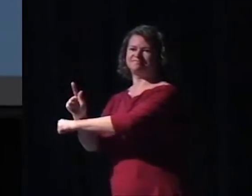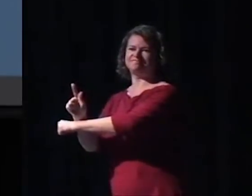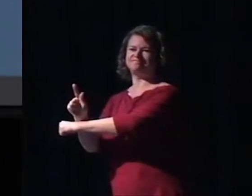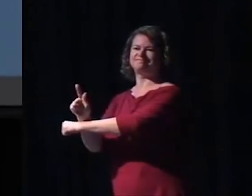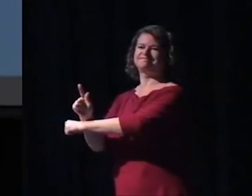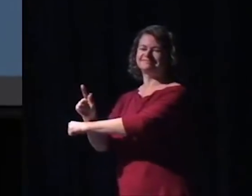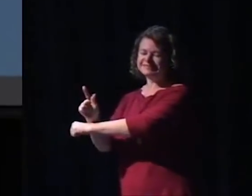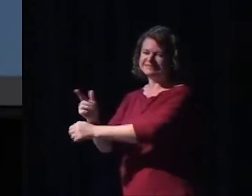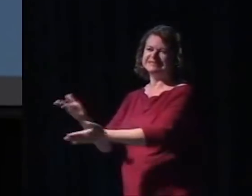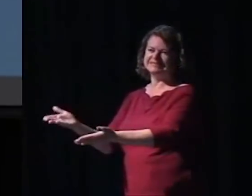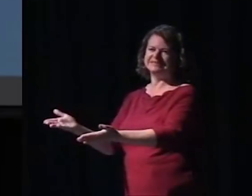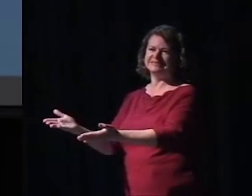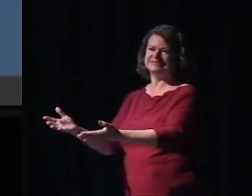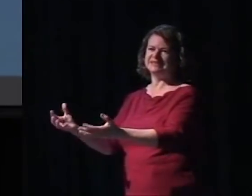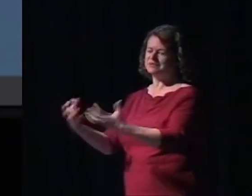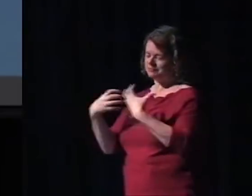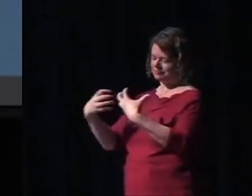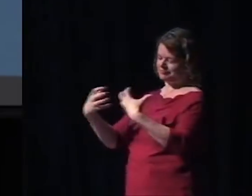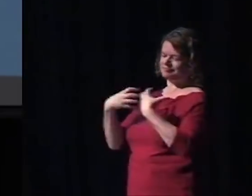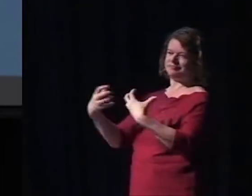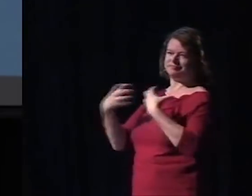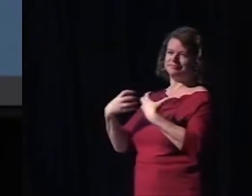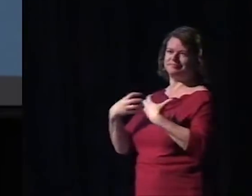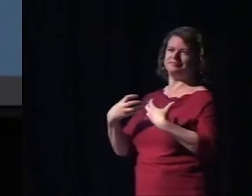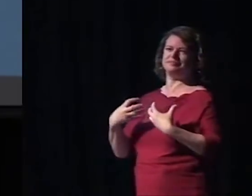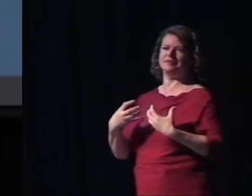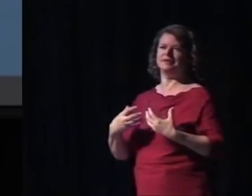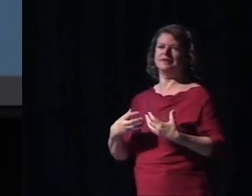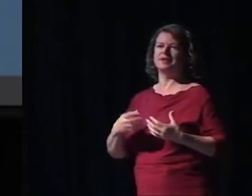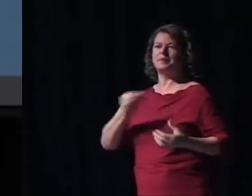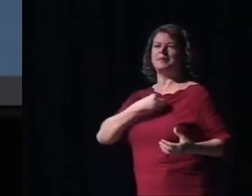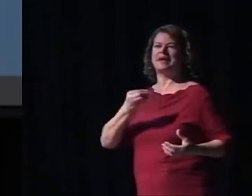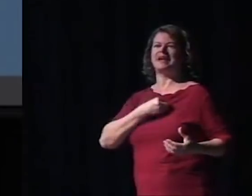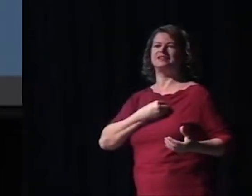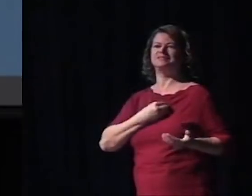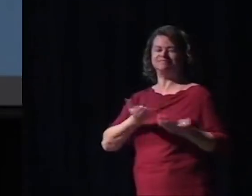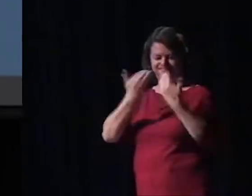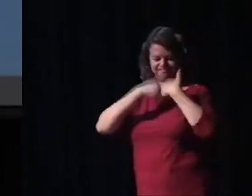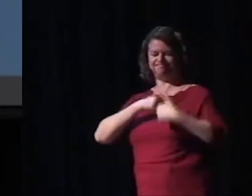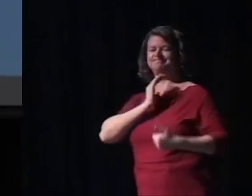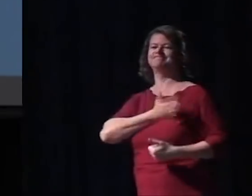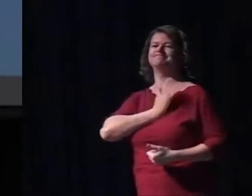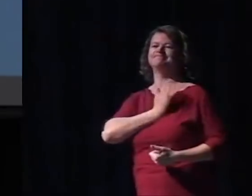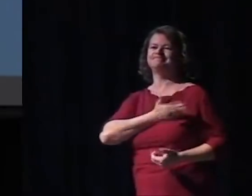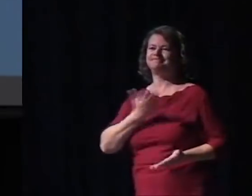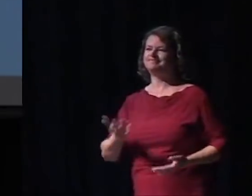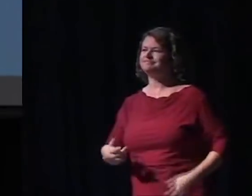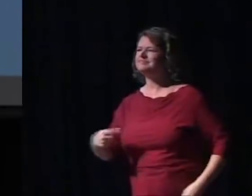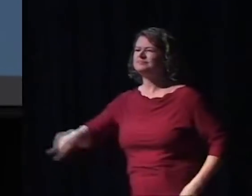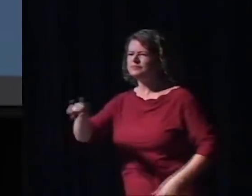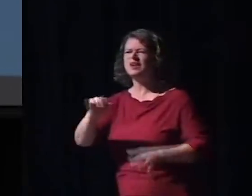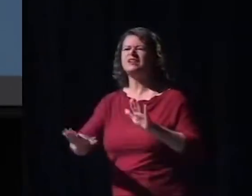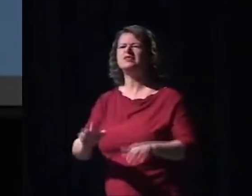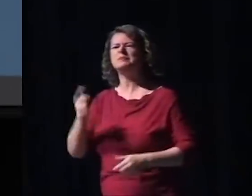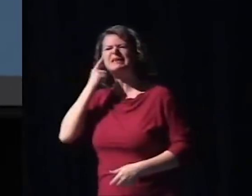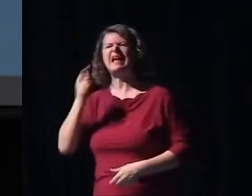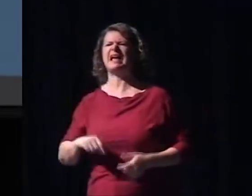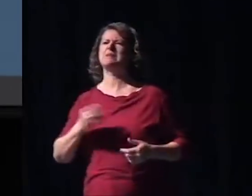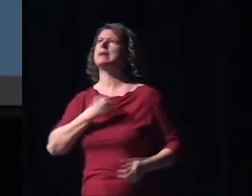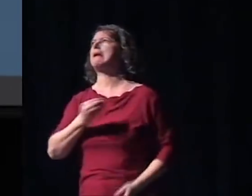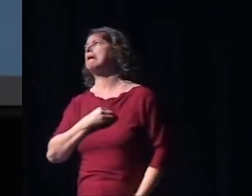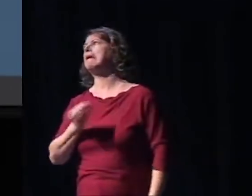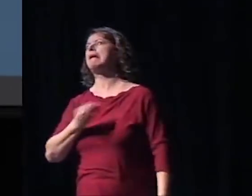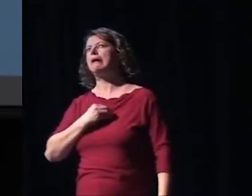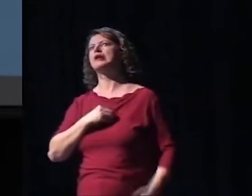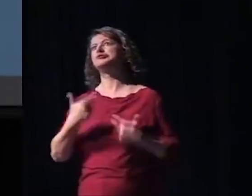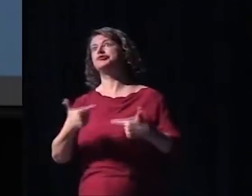quê? Porque quando nós estamos afogados na ciranda do pecado, a gente acha que fala de pecado é chato. Aliás, a gente